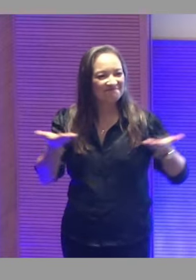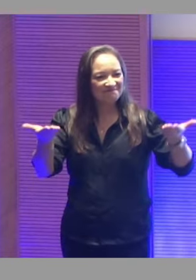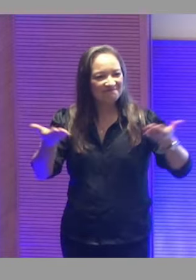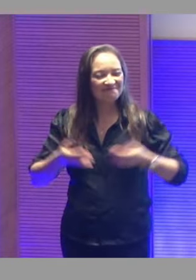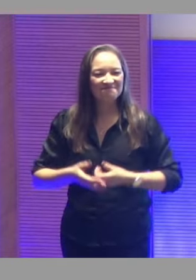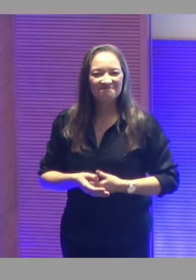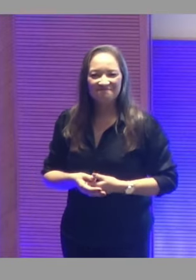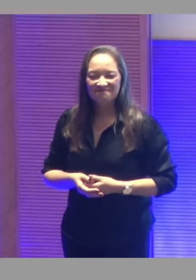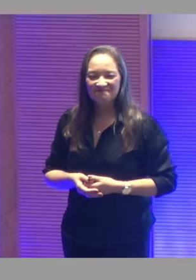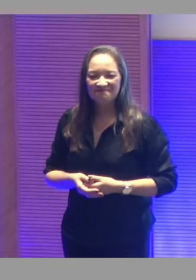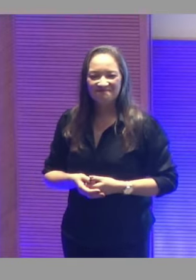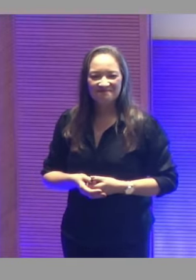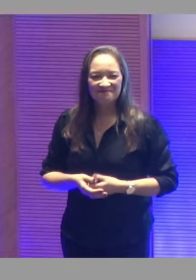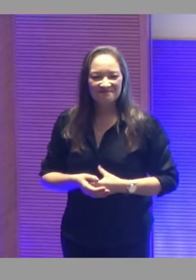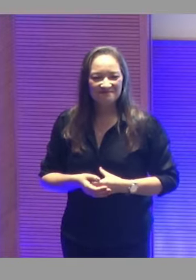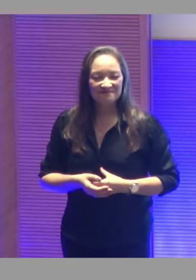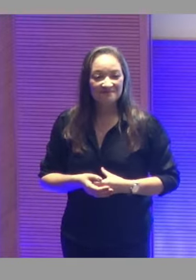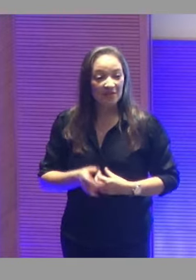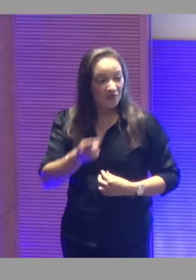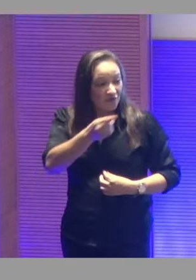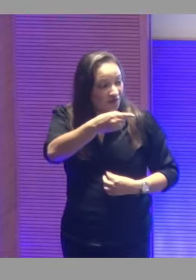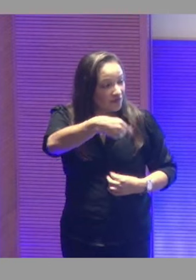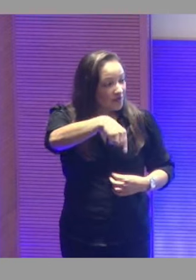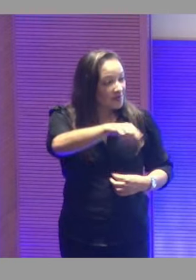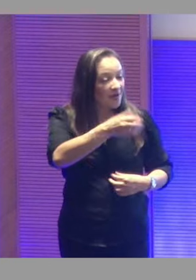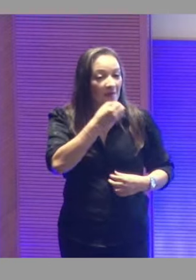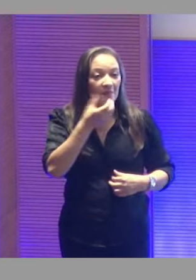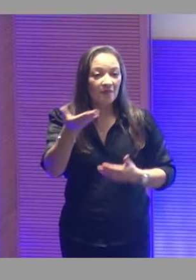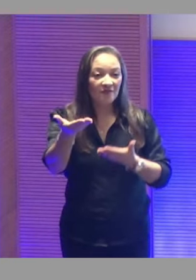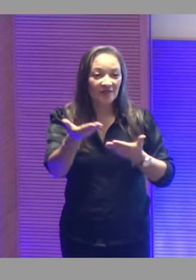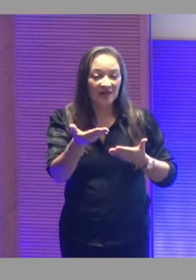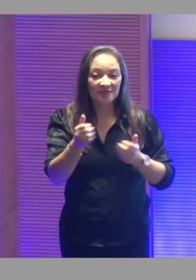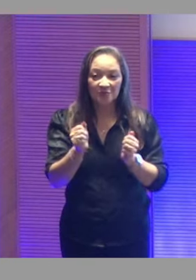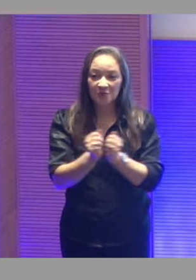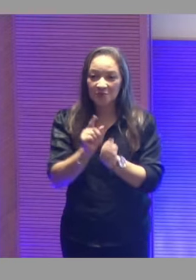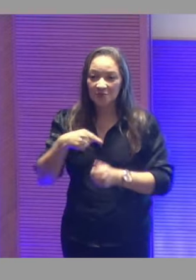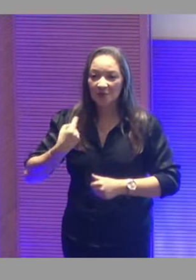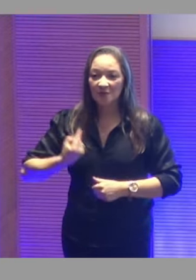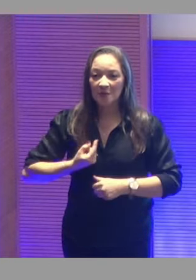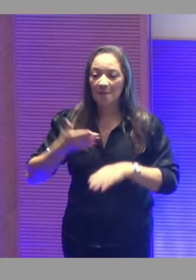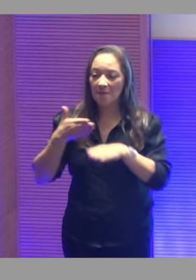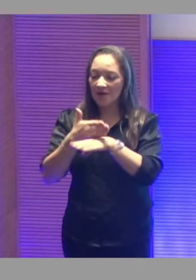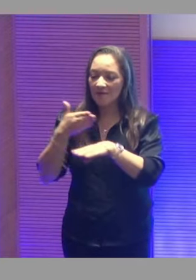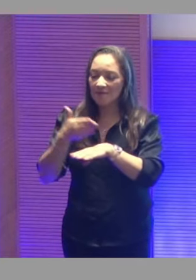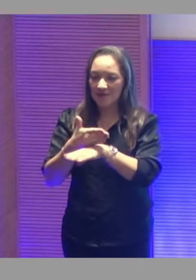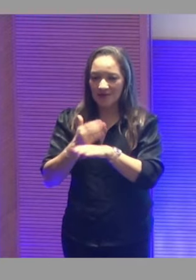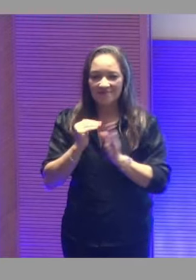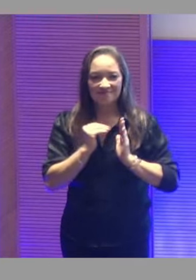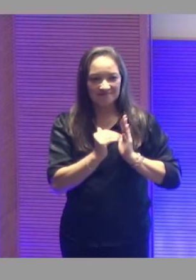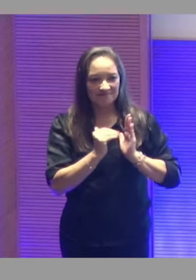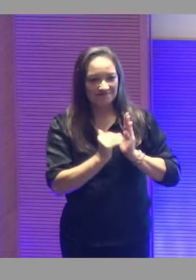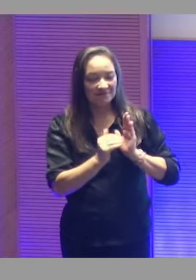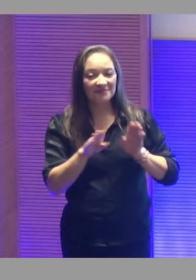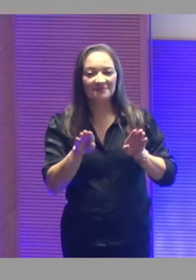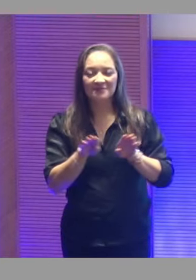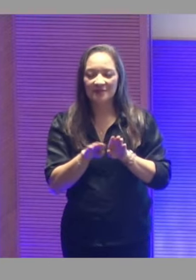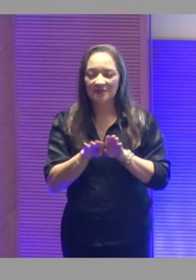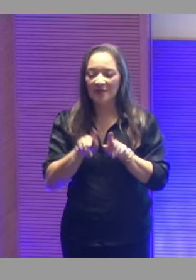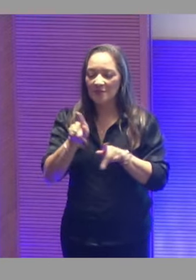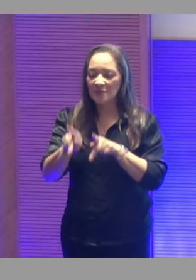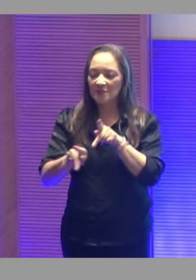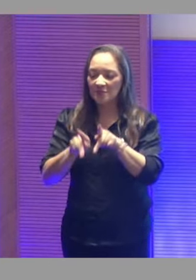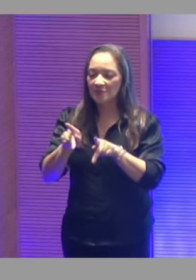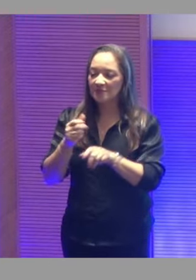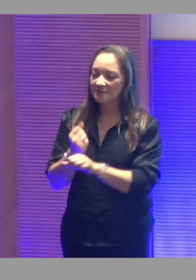queria dar não só as boas-vindas a vocês que estão aqui nos acompanhando os membros do programa mas também a todo o público que nos